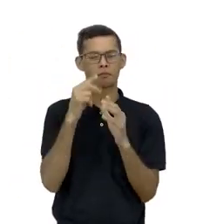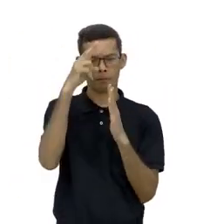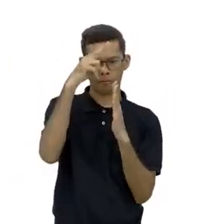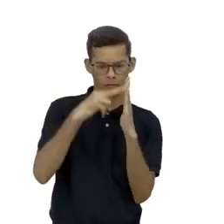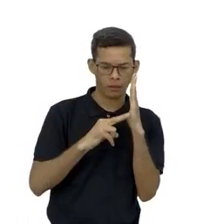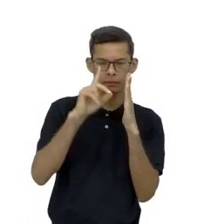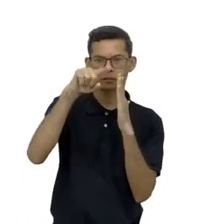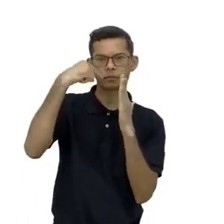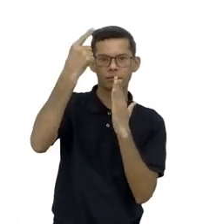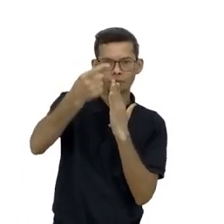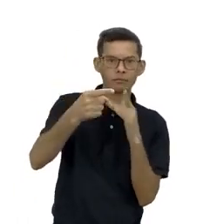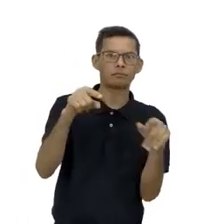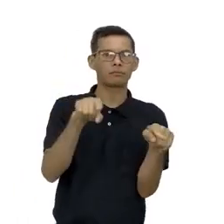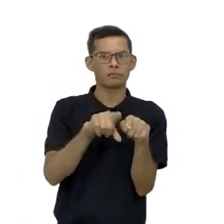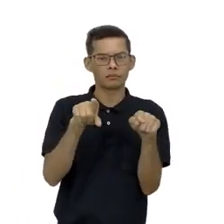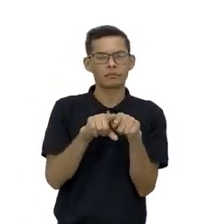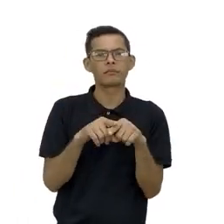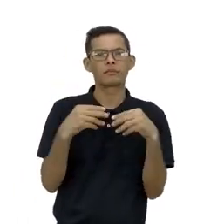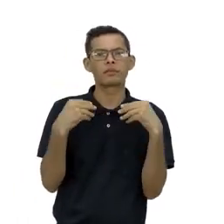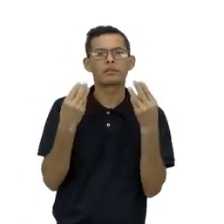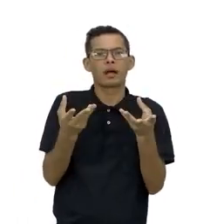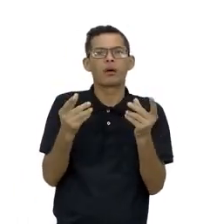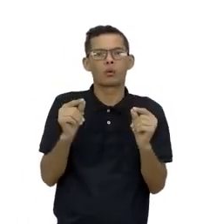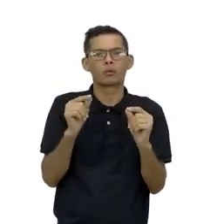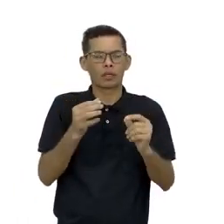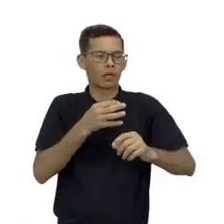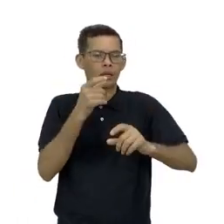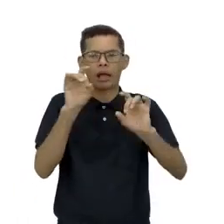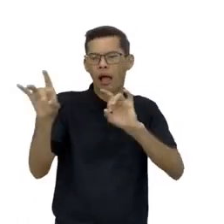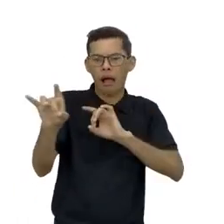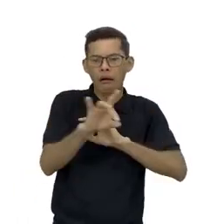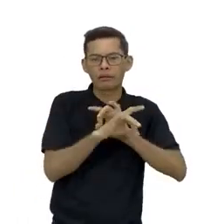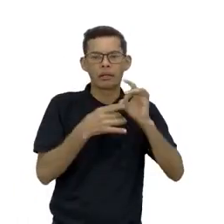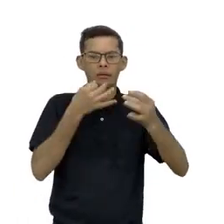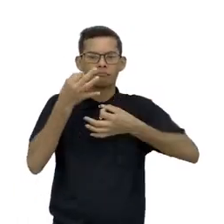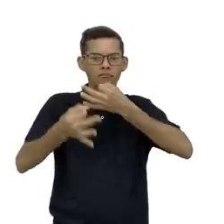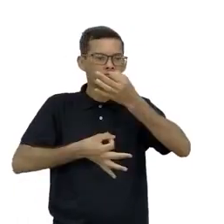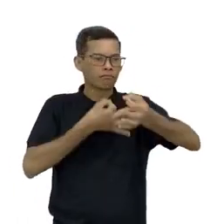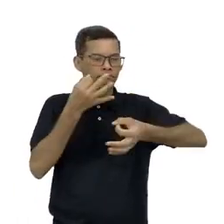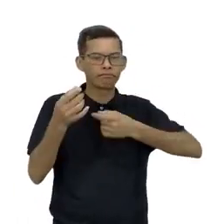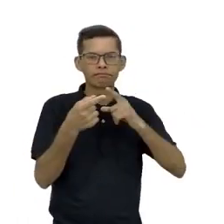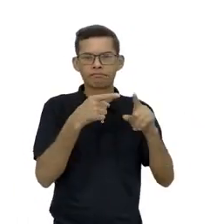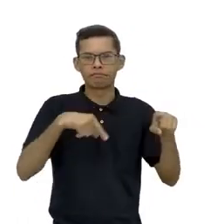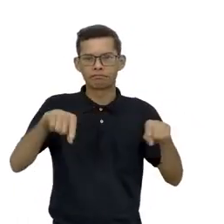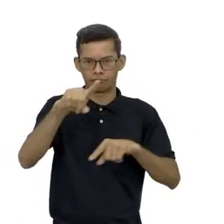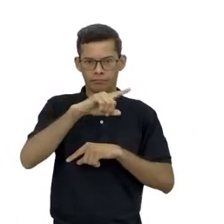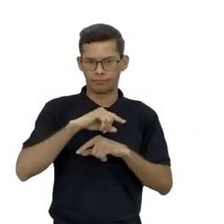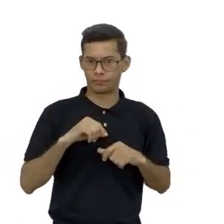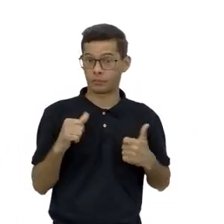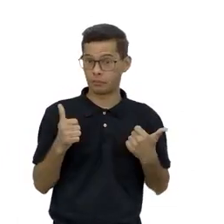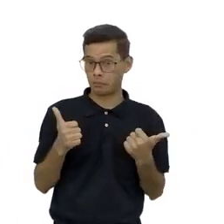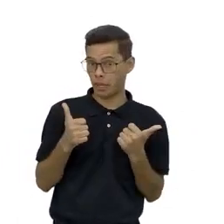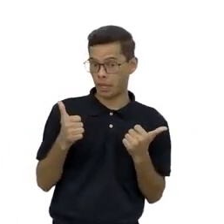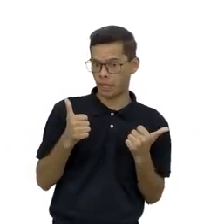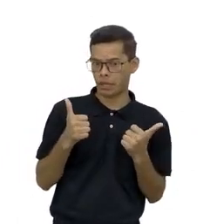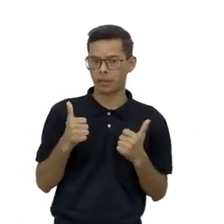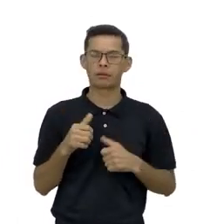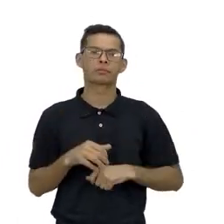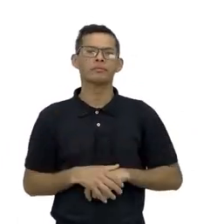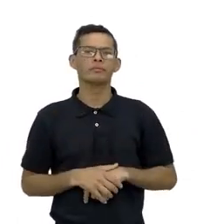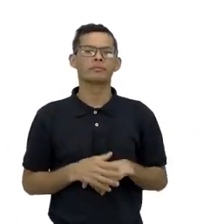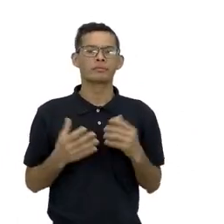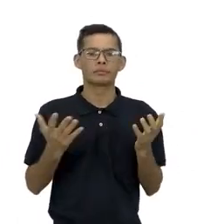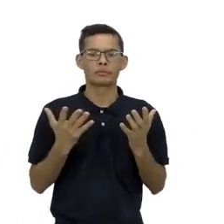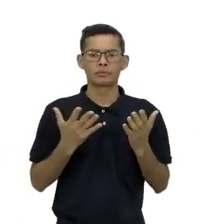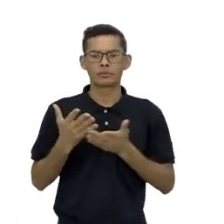o momento de apreciar o texto, opinar sobre ele. Tá bem? Bem, queridos, agora